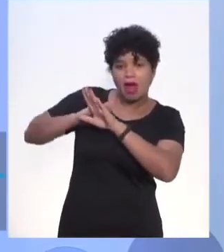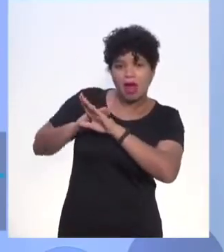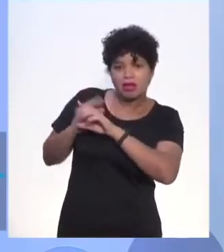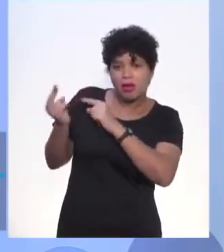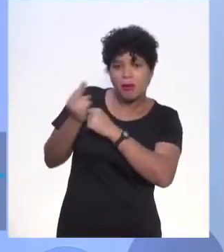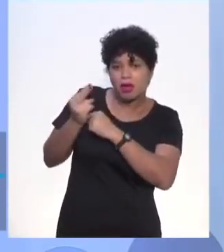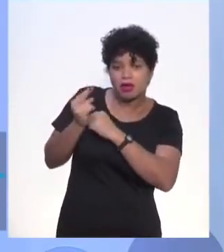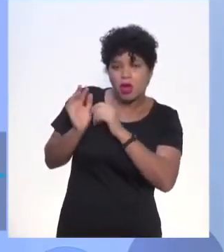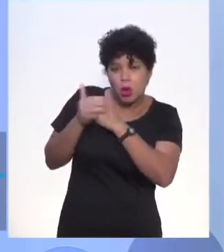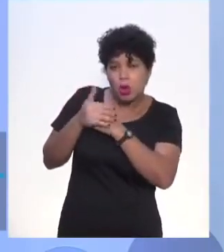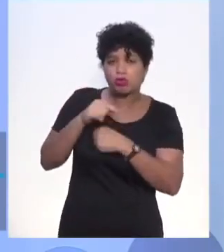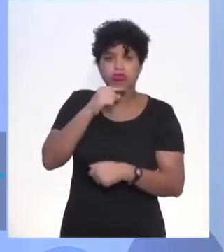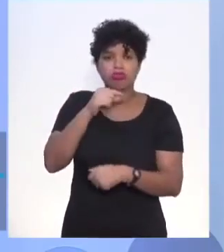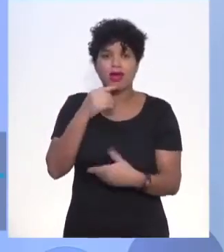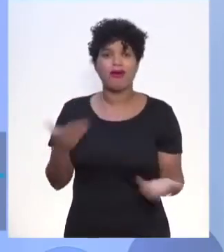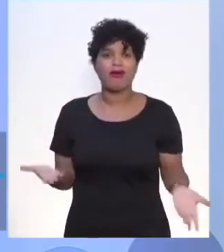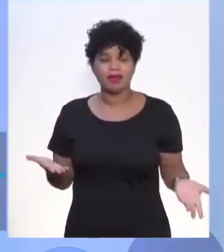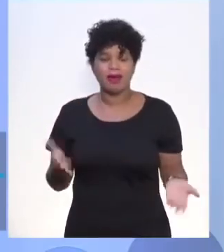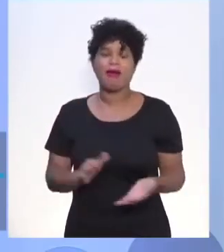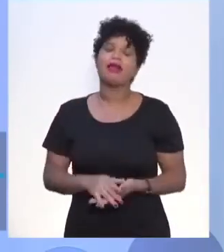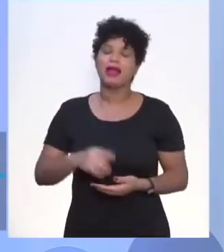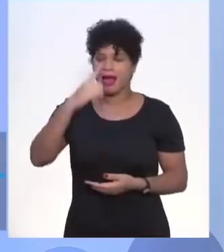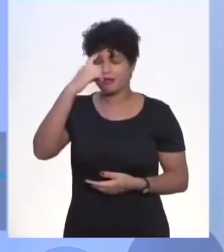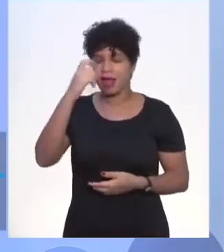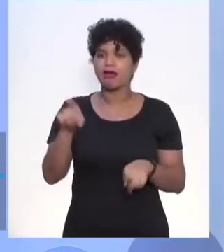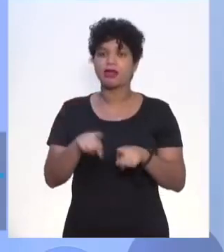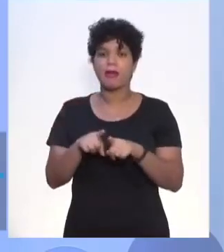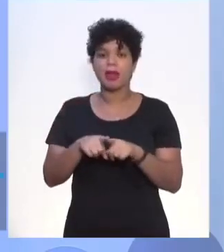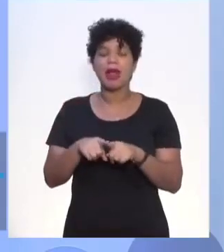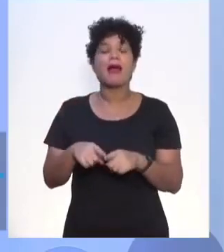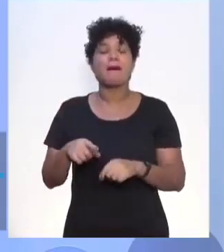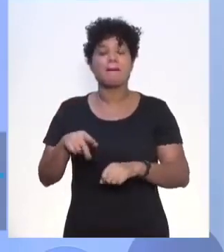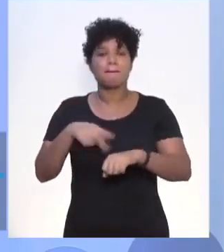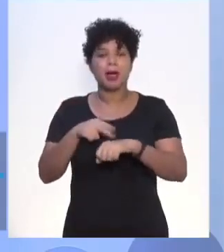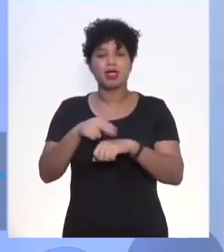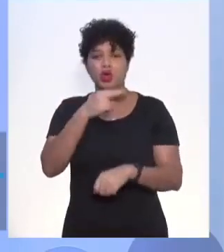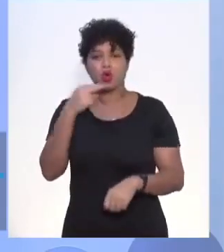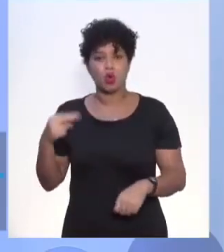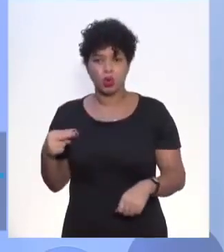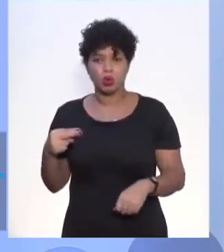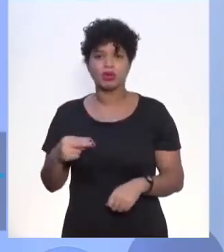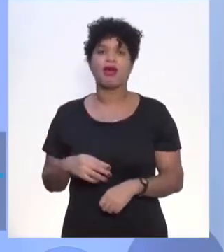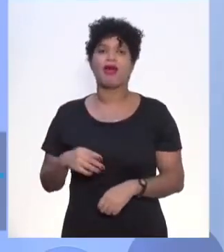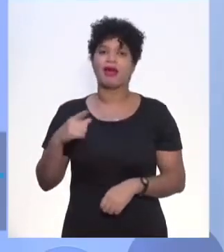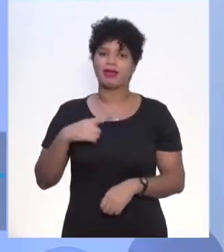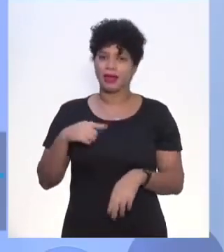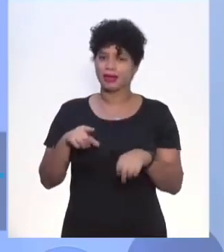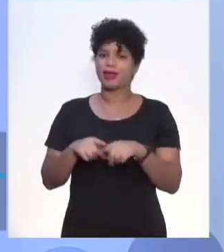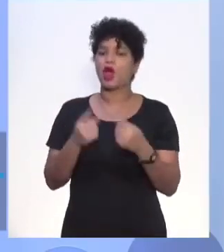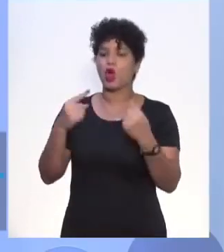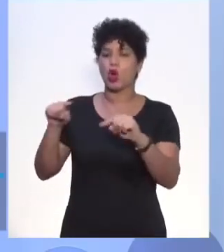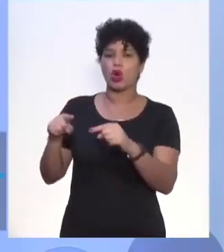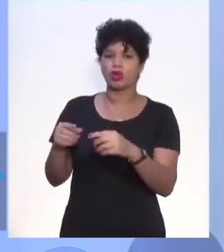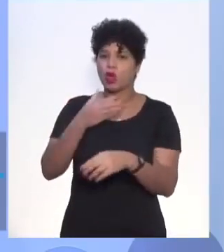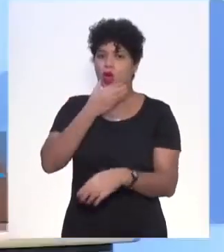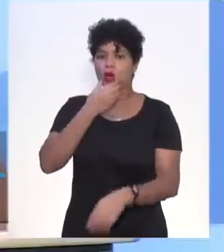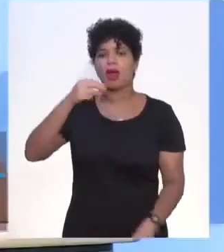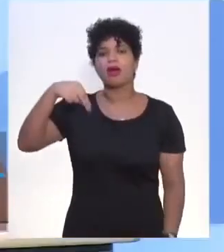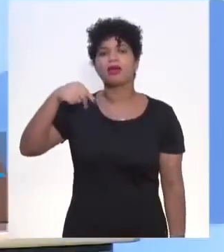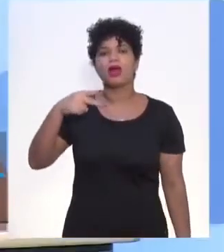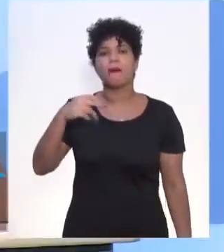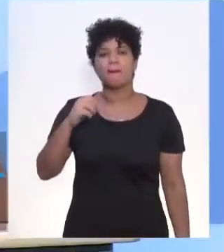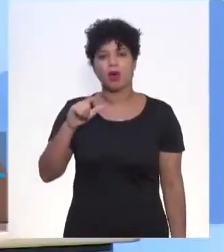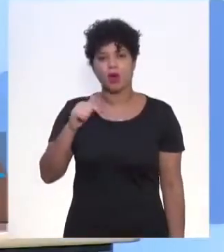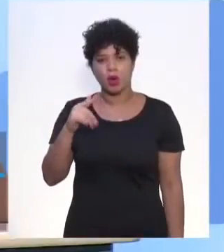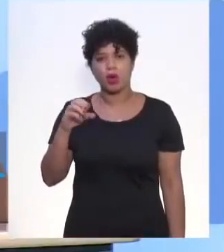QG, um quartel-general. A Rússia utilizou essa estratégia contra Napoleão Bonaparte E deu certo. E também utilizaram contra o Hitler e